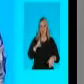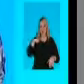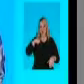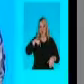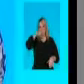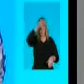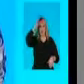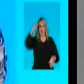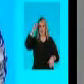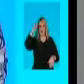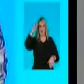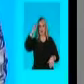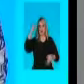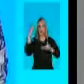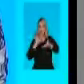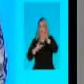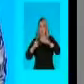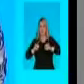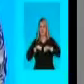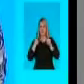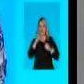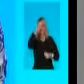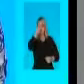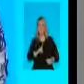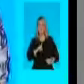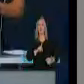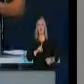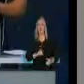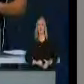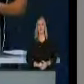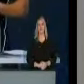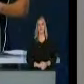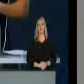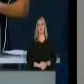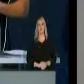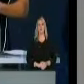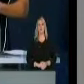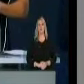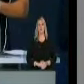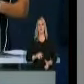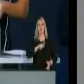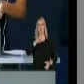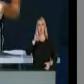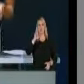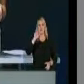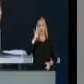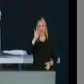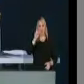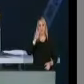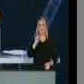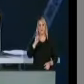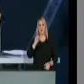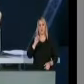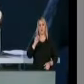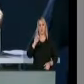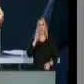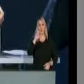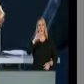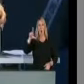que estabelecerei relações, mas defenderei os direitos seus. Gustavo Maia, do portal UOL, é o próximo jornalista a